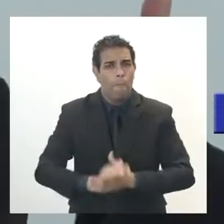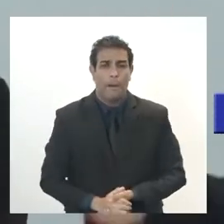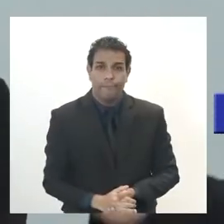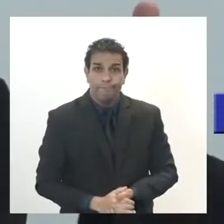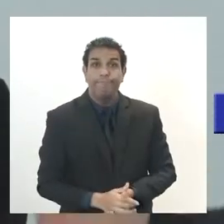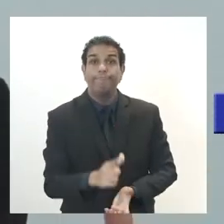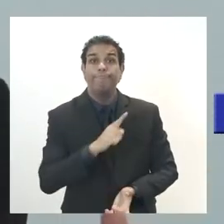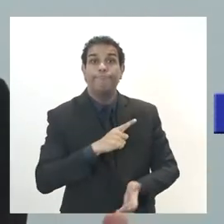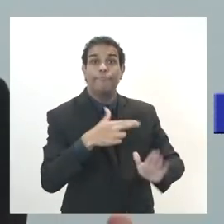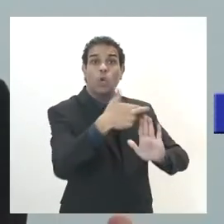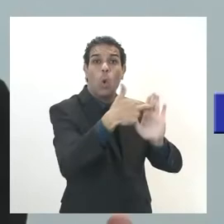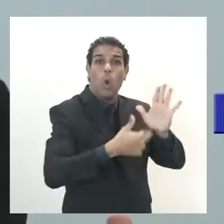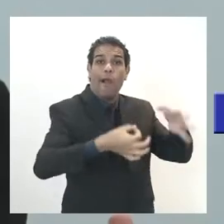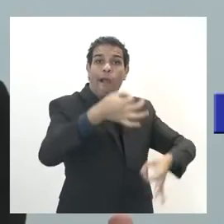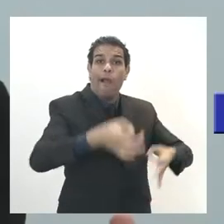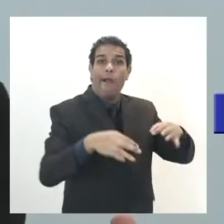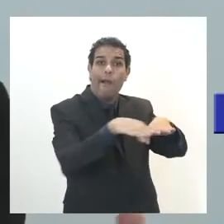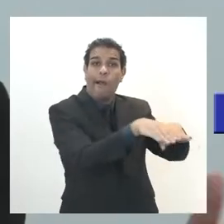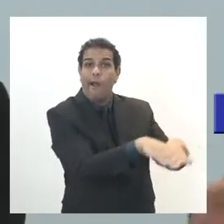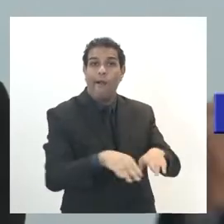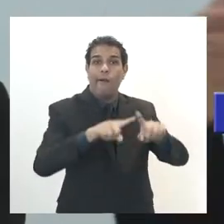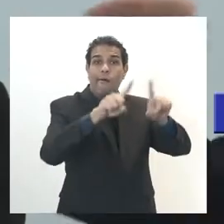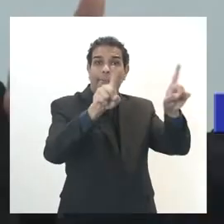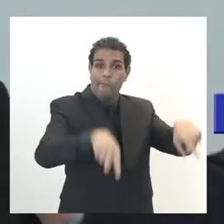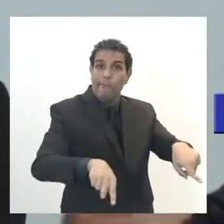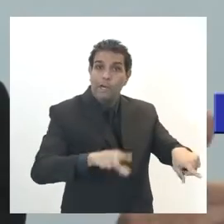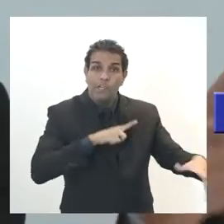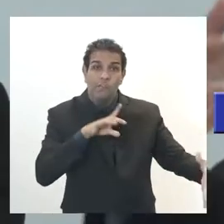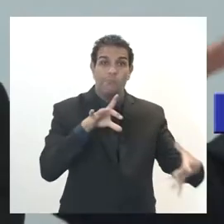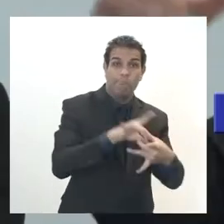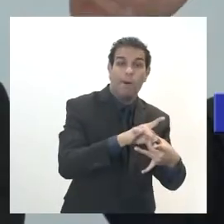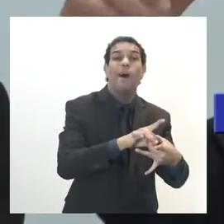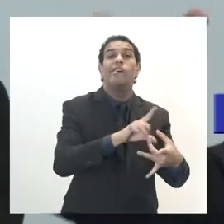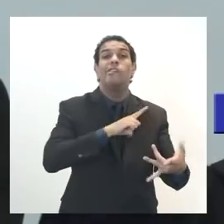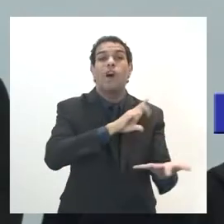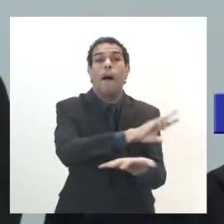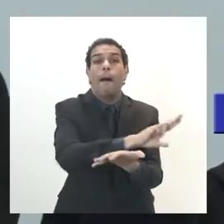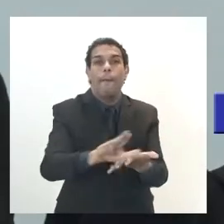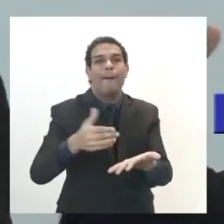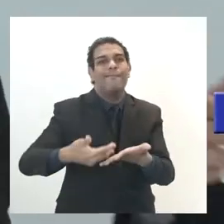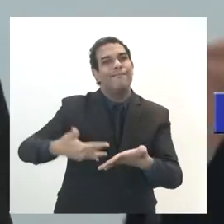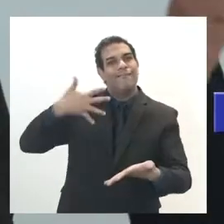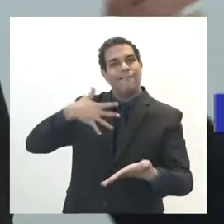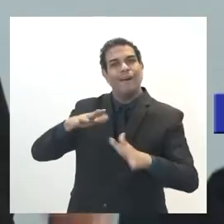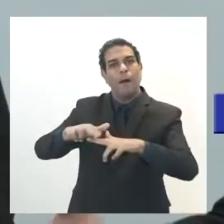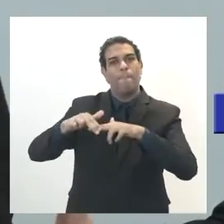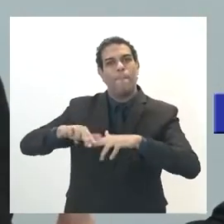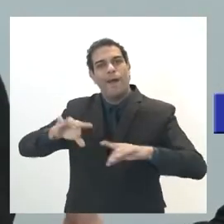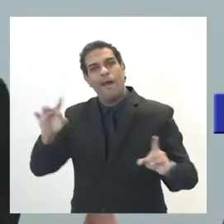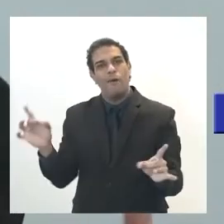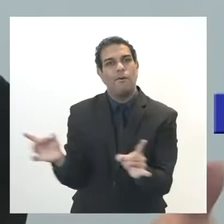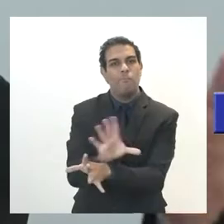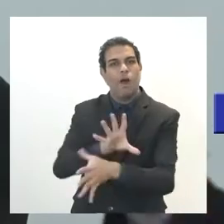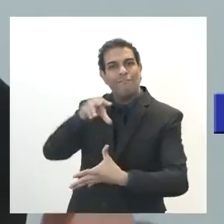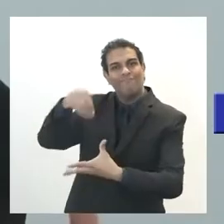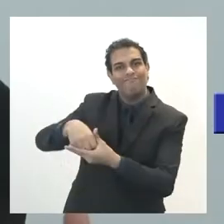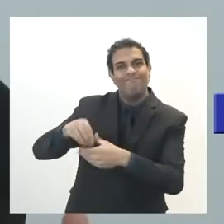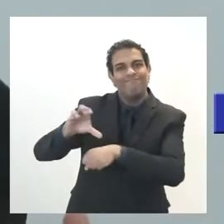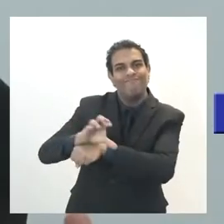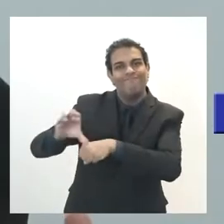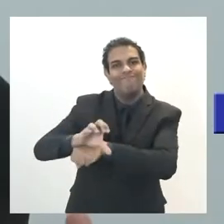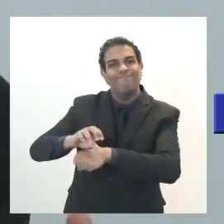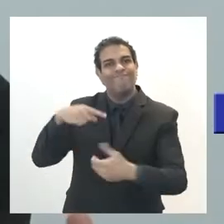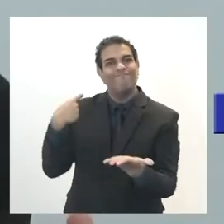o regime jurídico único dos Servidores Públicos tudo isso é todos esses filhotes entre aspas decorrem dessa